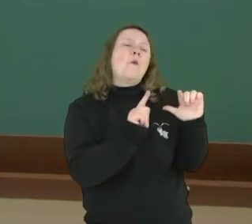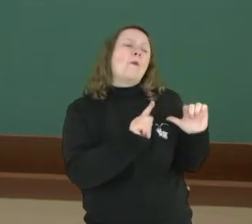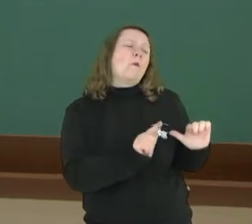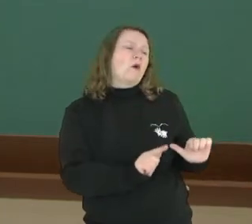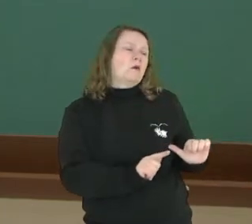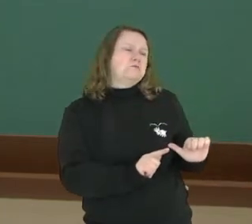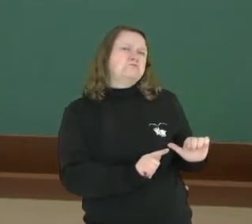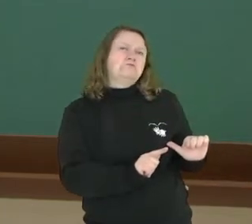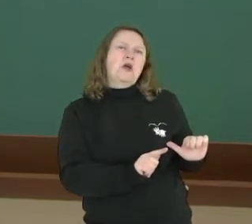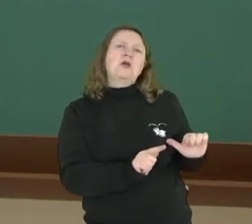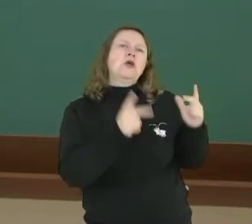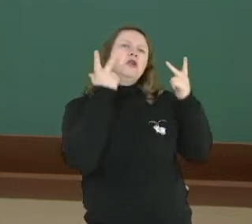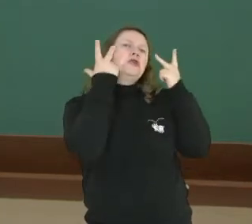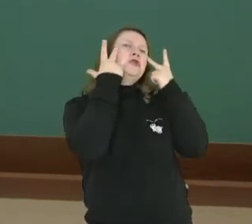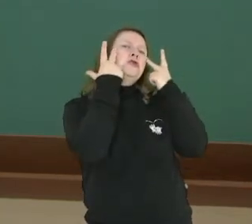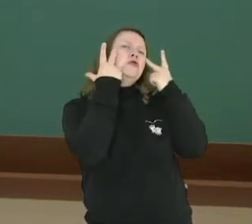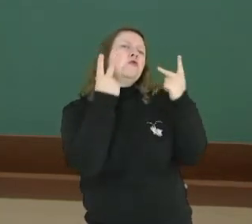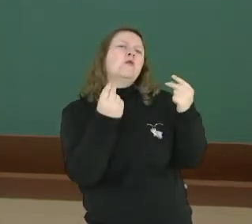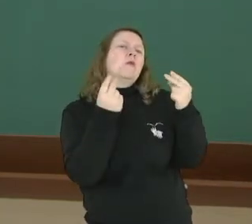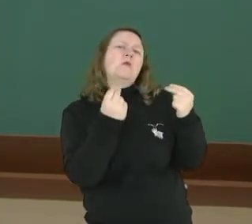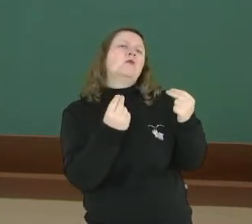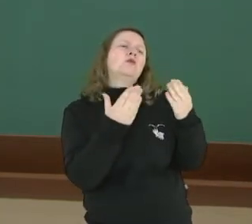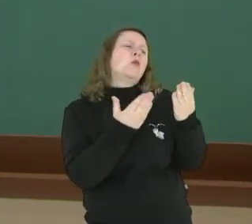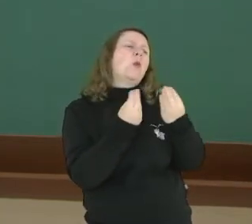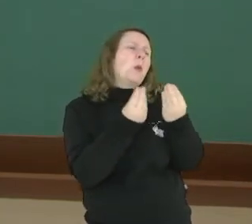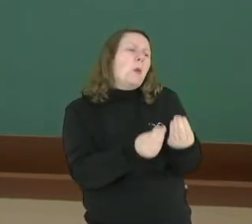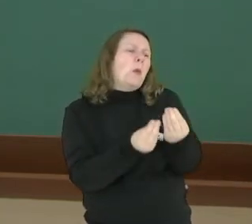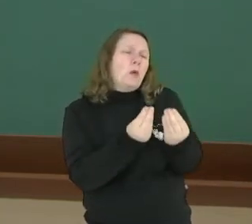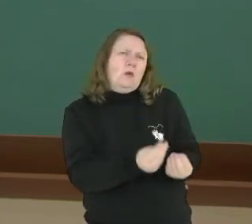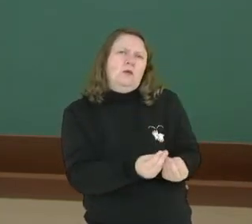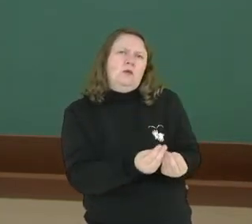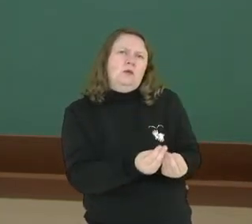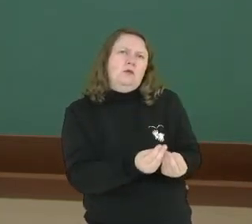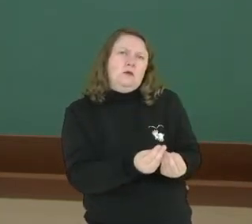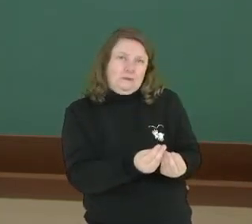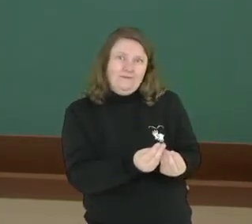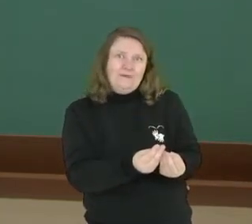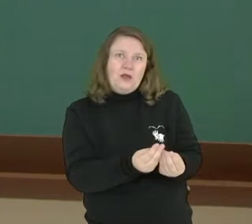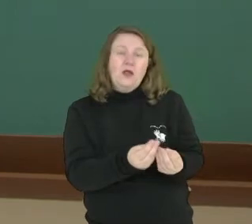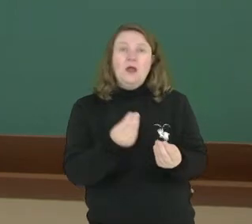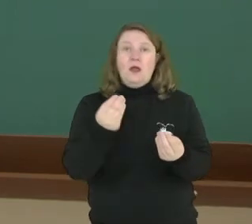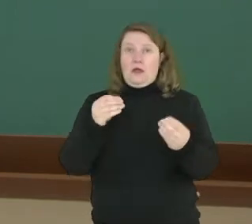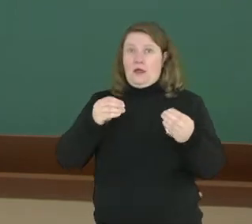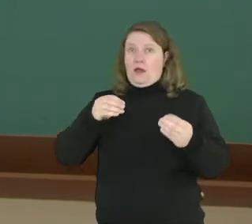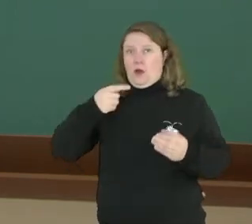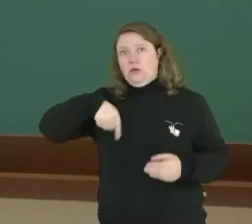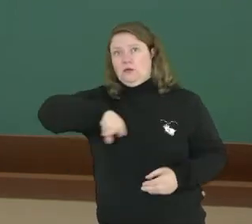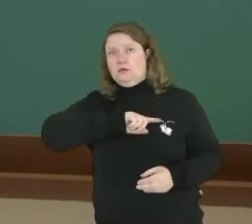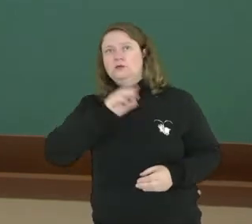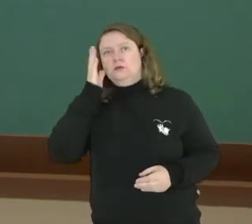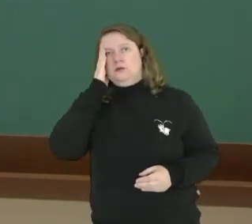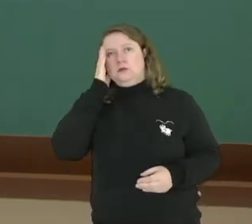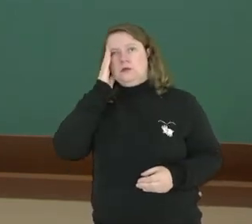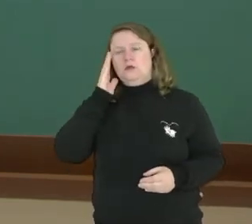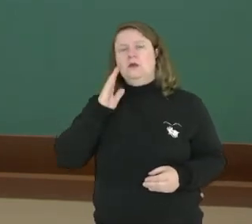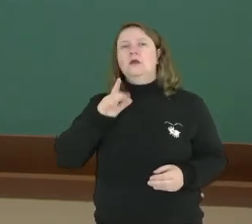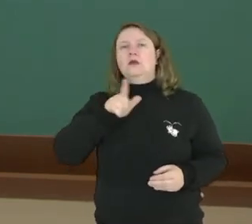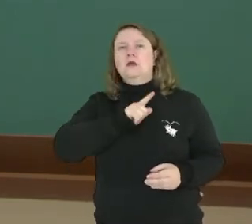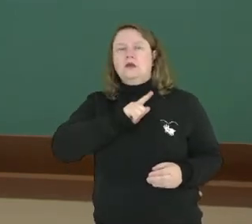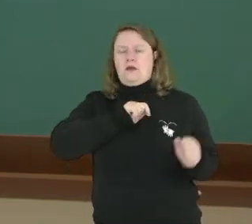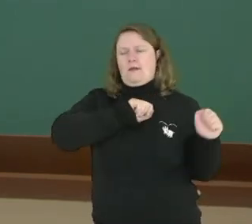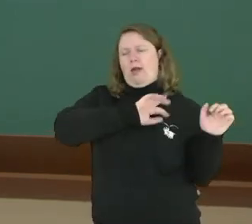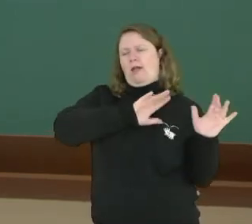da vegetação original. A gente sabe que conforme o território vai sendo ocupado,